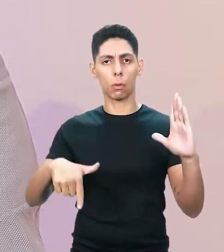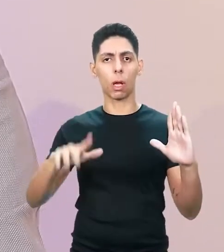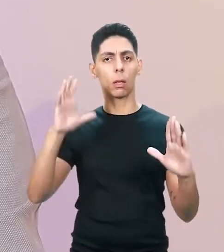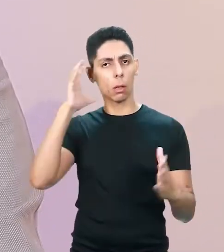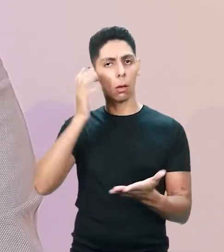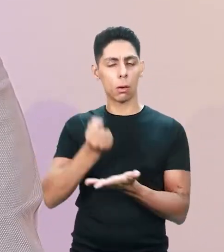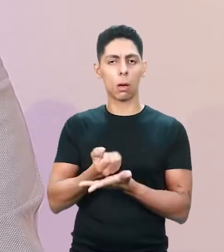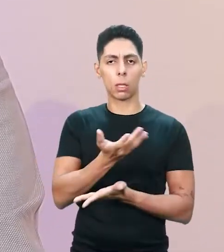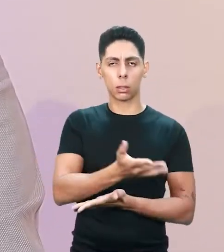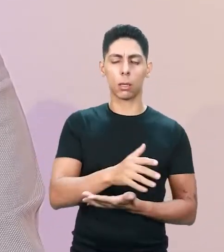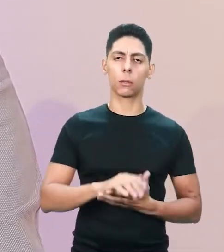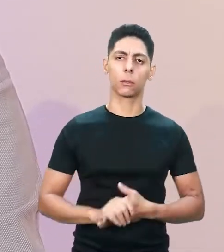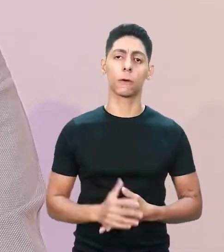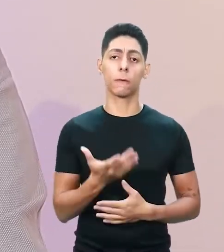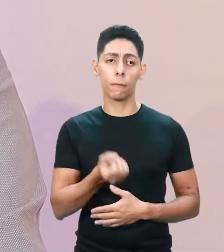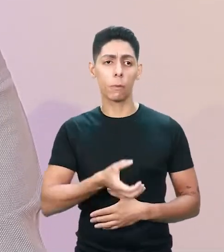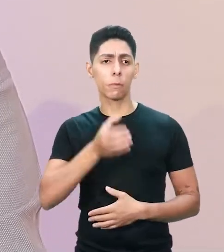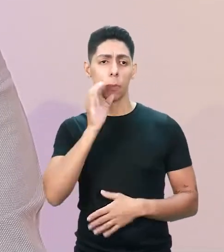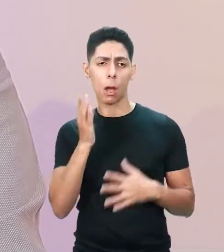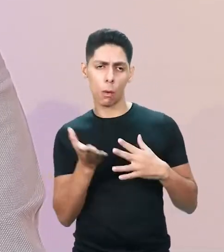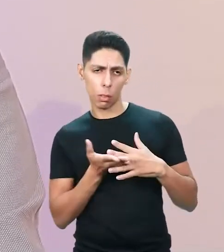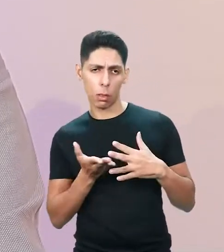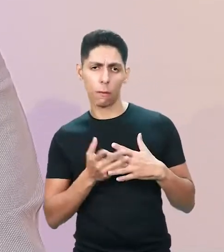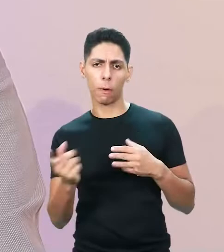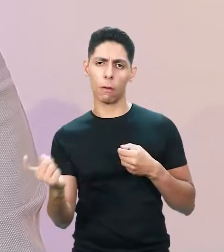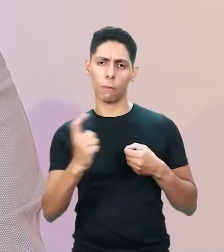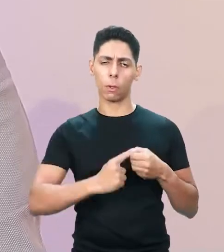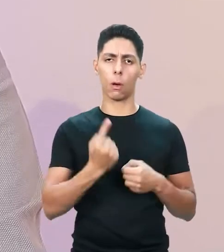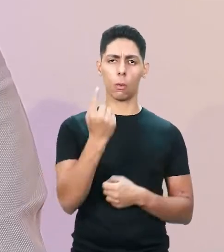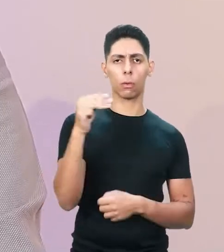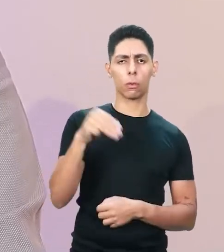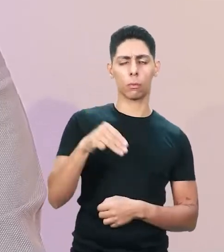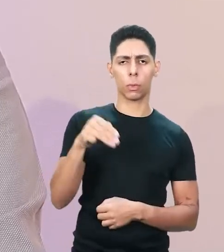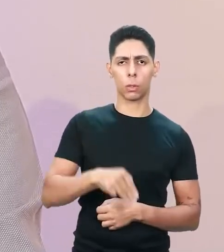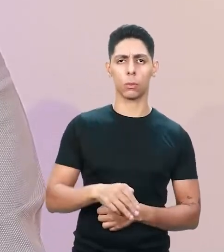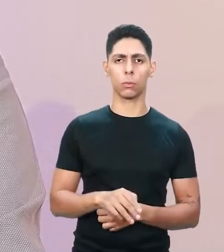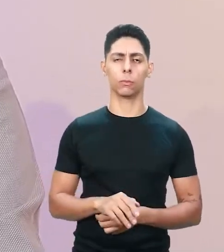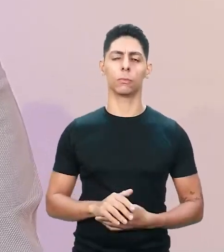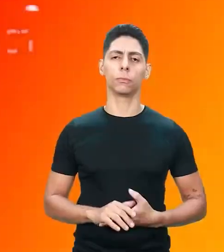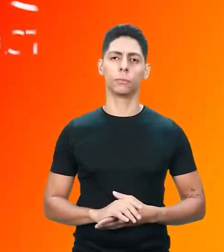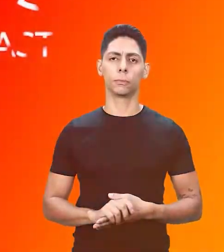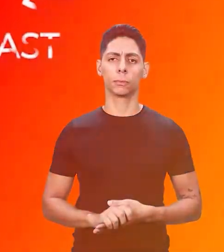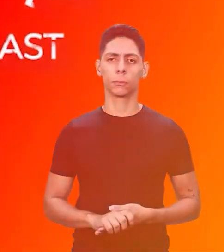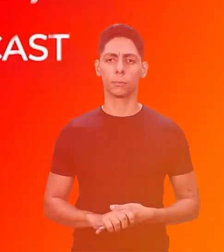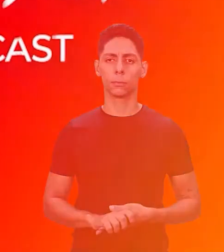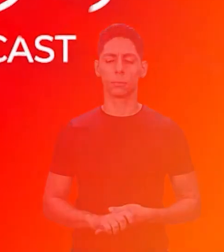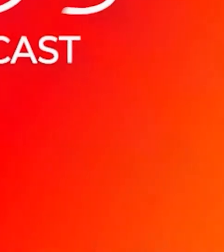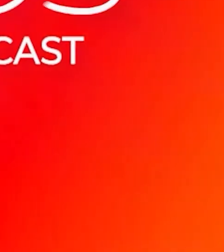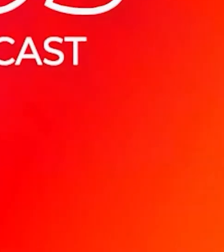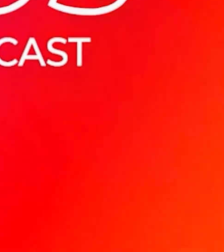Podcast. Vamos tomar uma aguinha e voltamos em 1 minuto. Não saia daí.